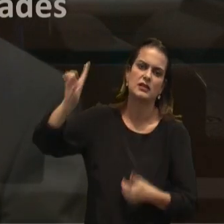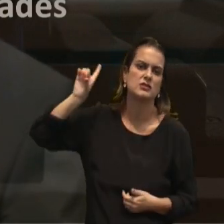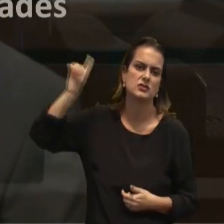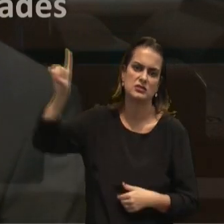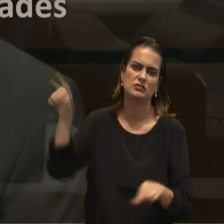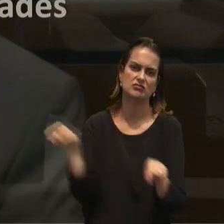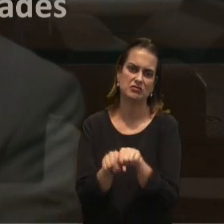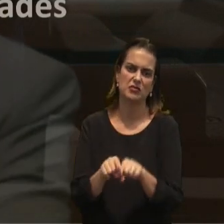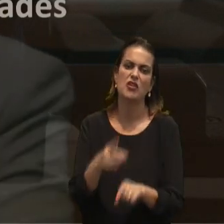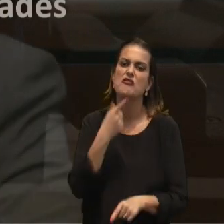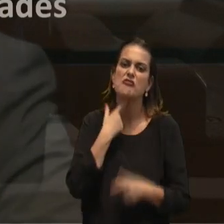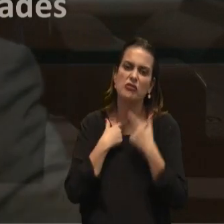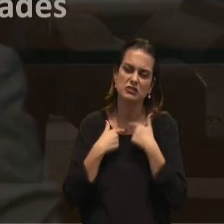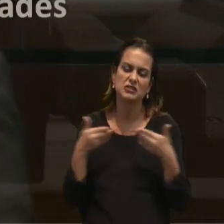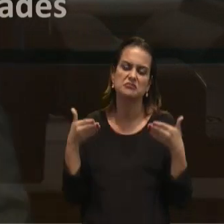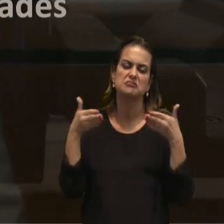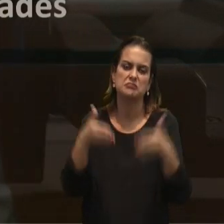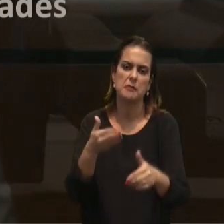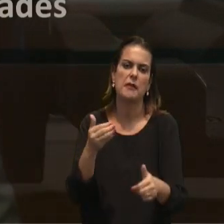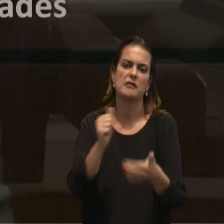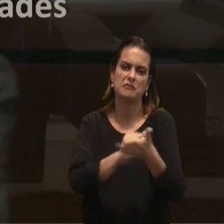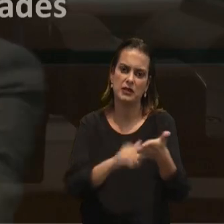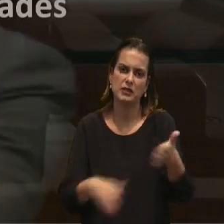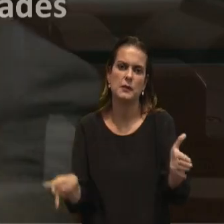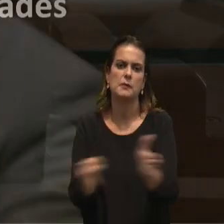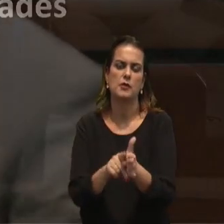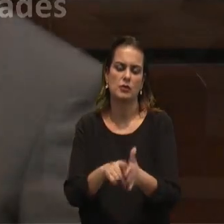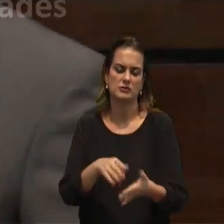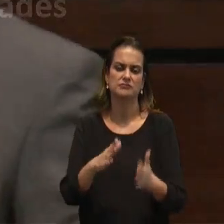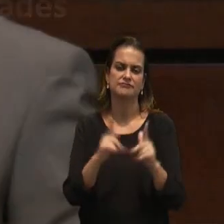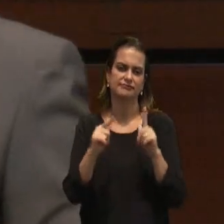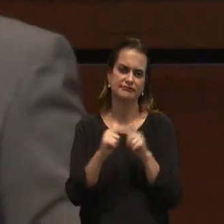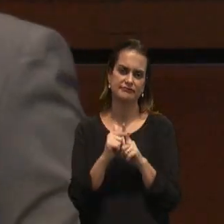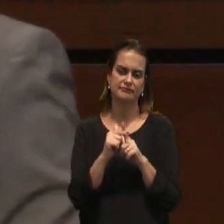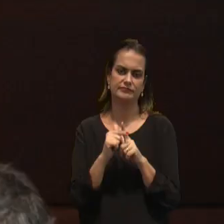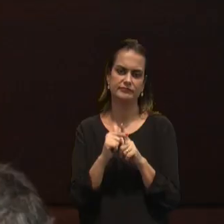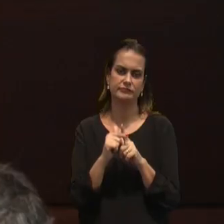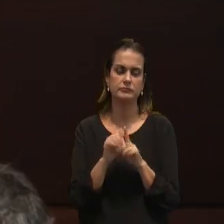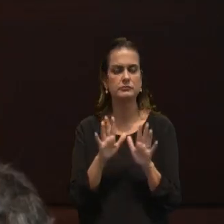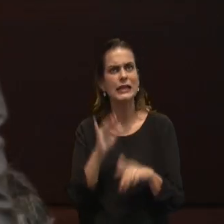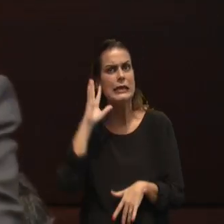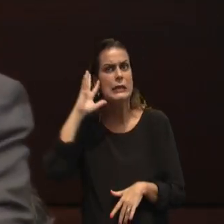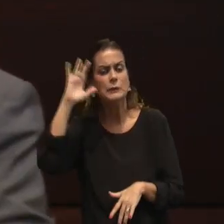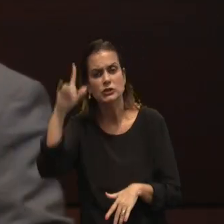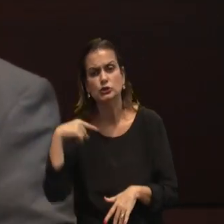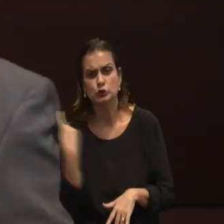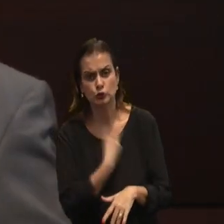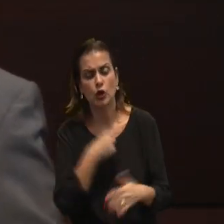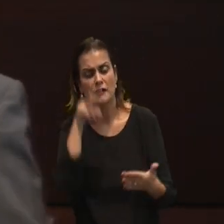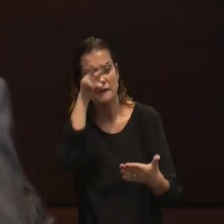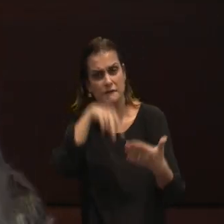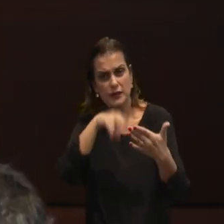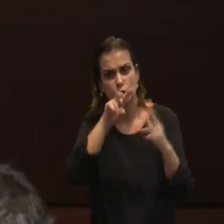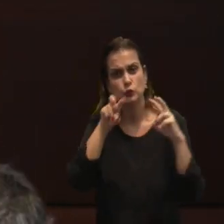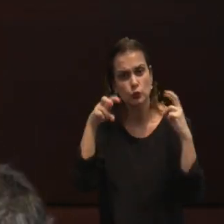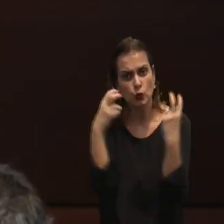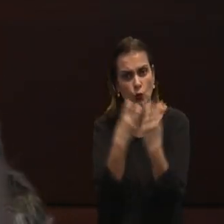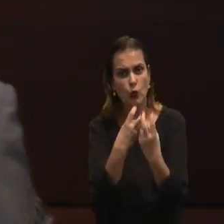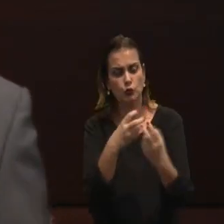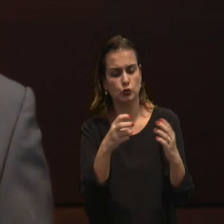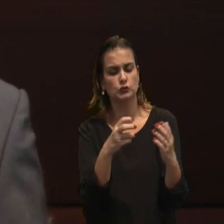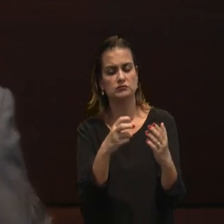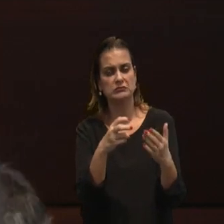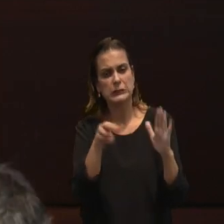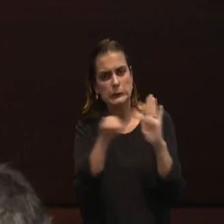da atividade espiritual. Vamos pensar, irmãos, que nós estamos assistindo o culto da Igreja Memorial em casa. Eu estou